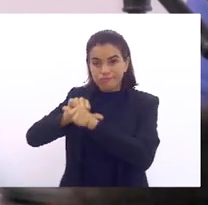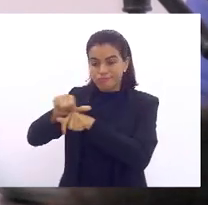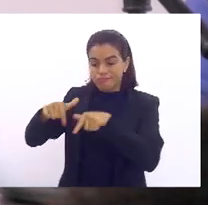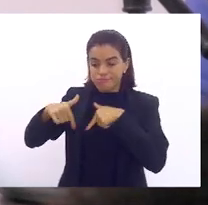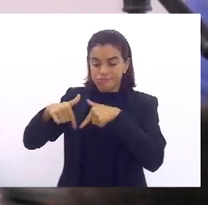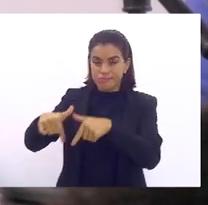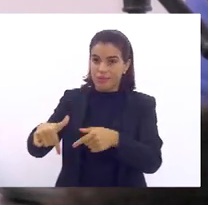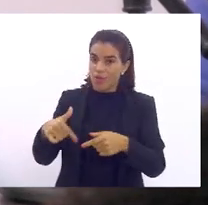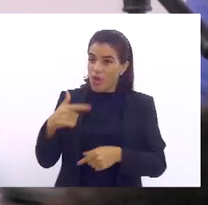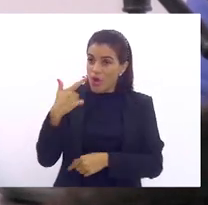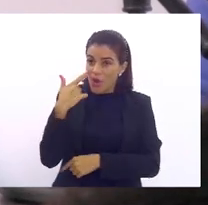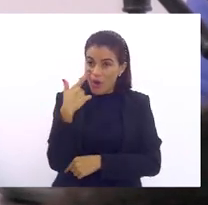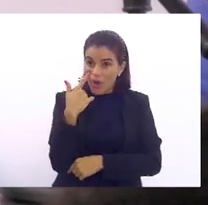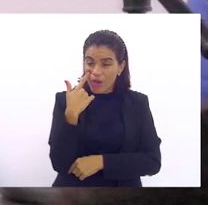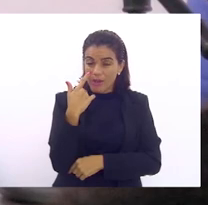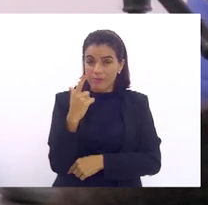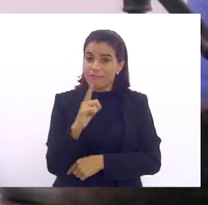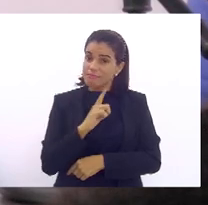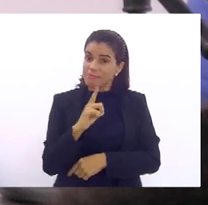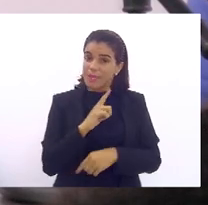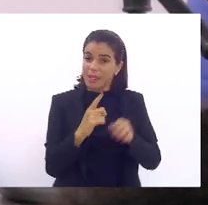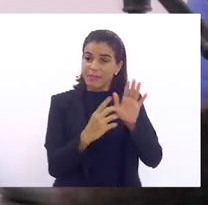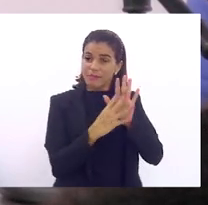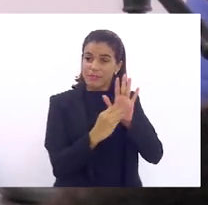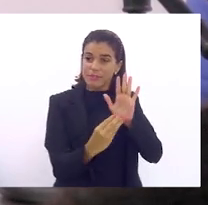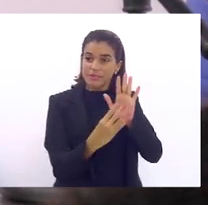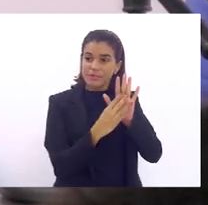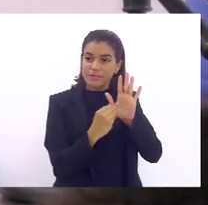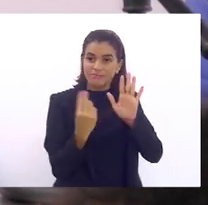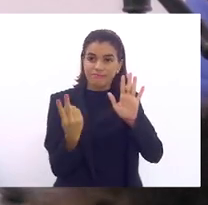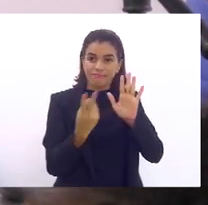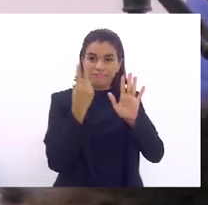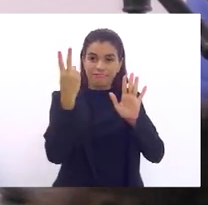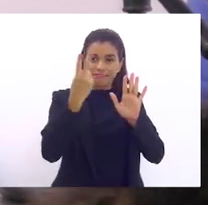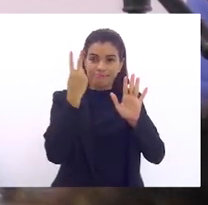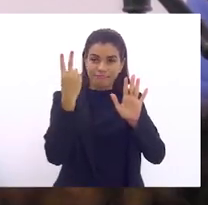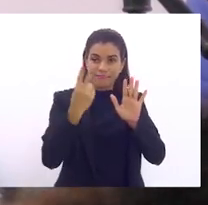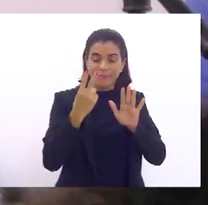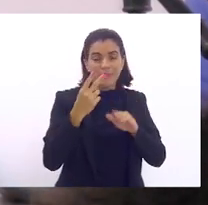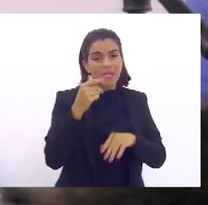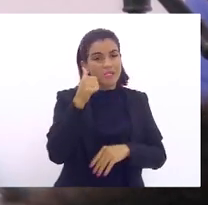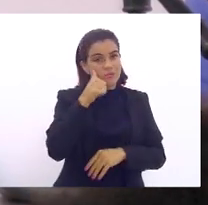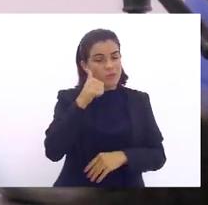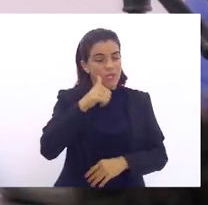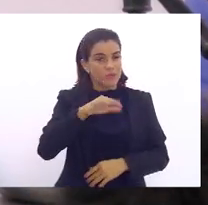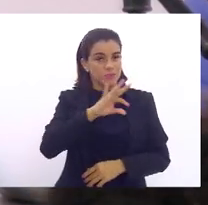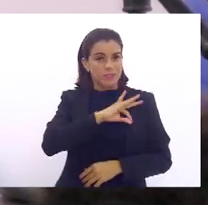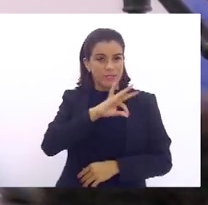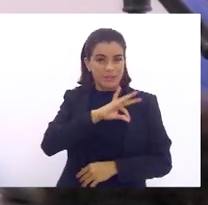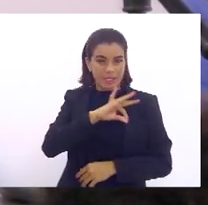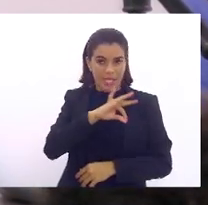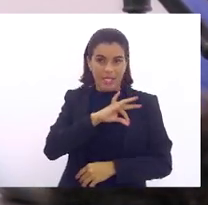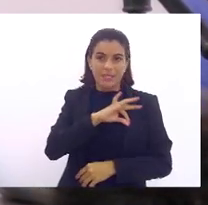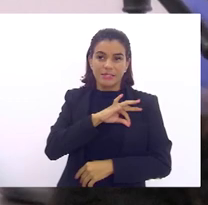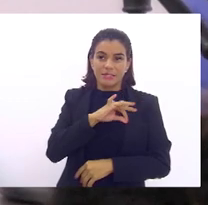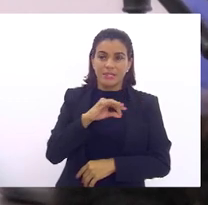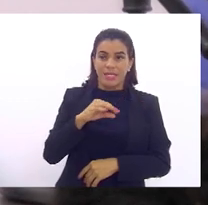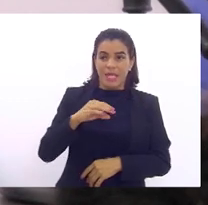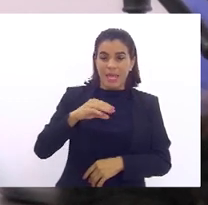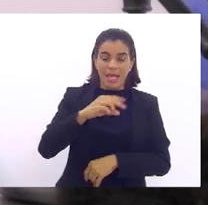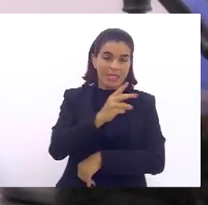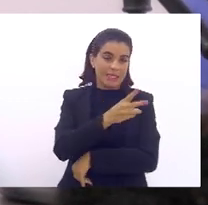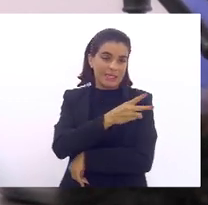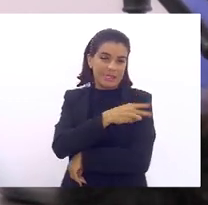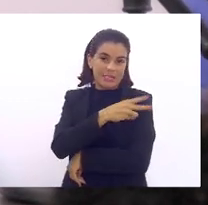olha a gente tem aqui o exemplo valoroso do trabalho das policiais militares né a Tenente Coronel